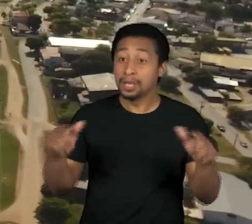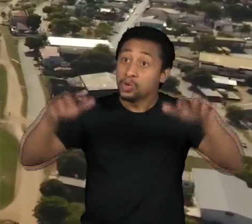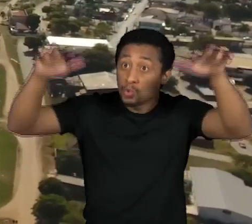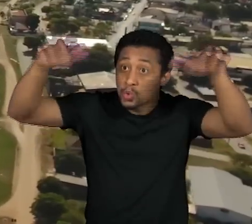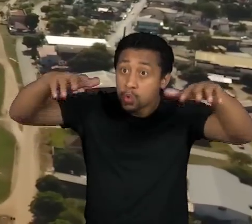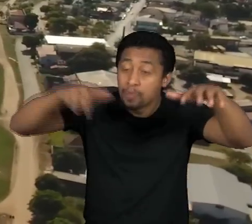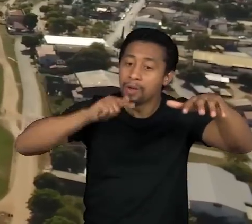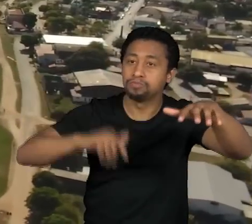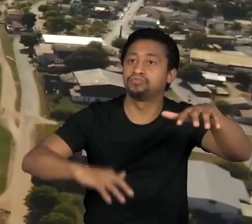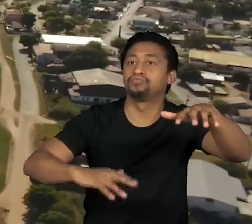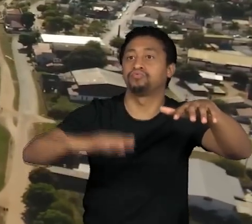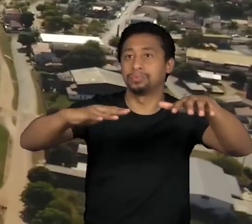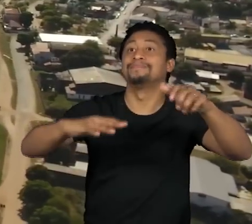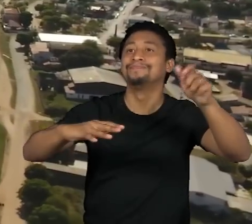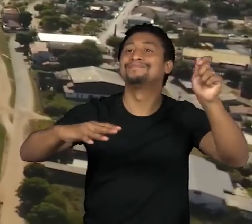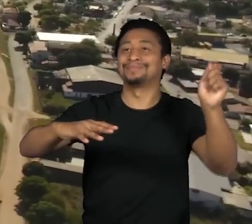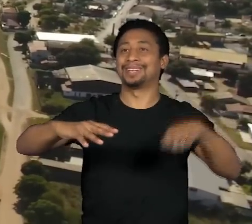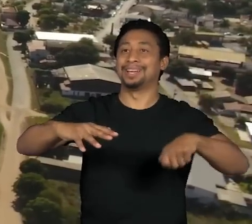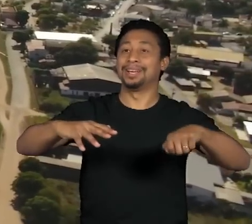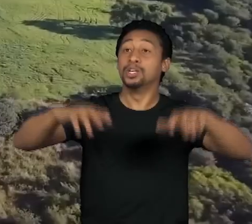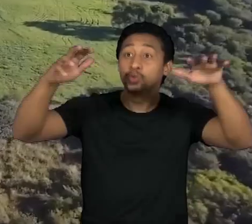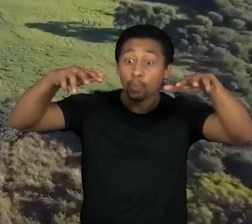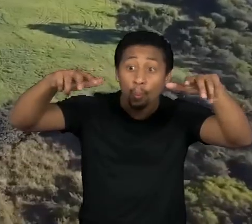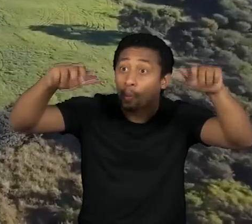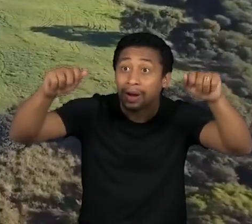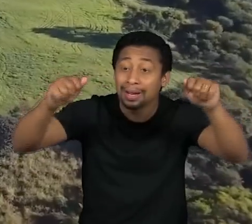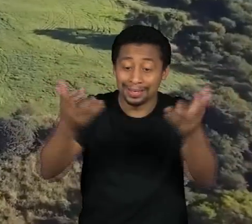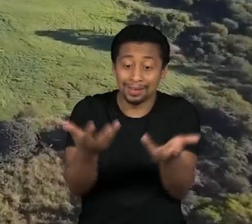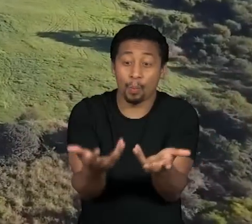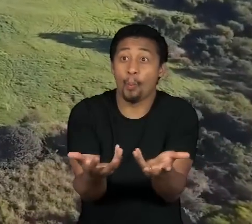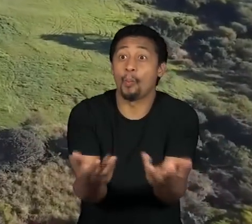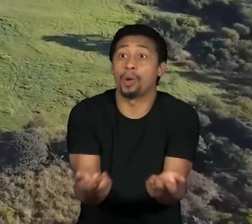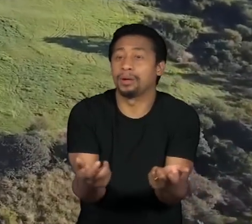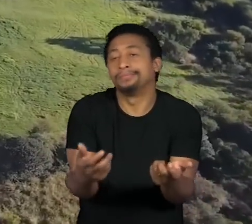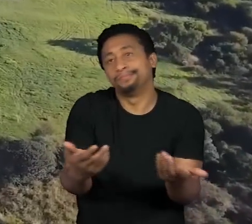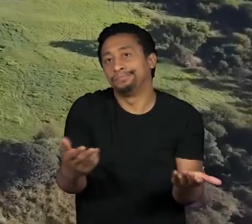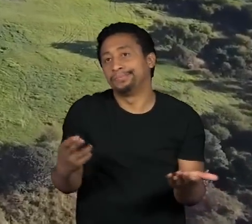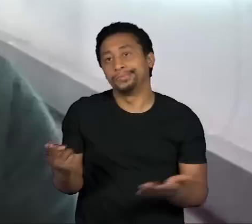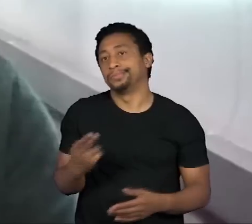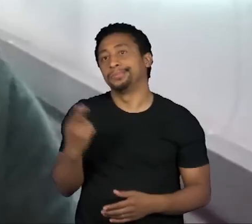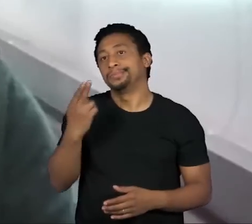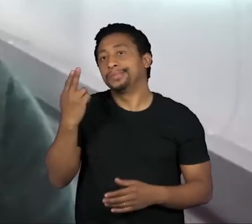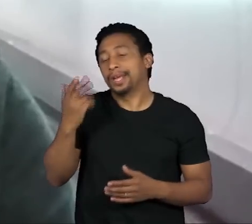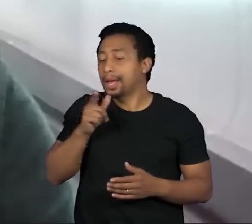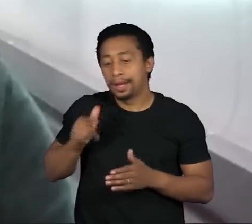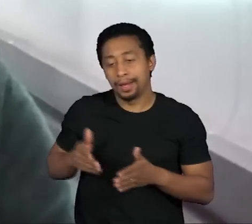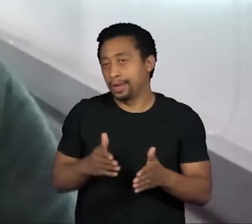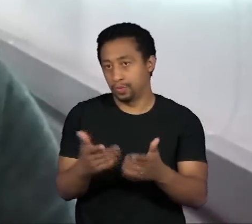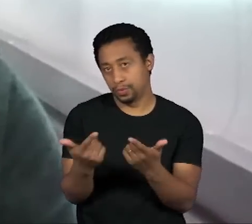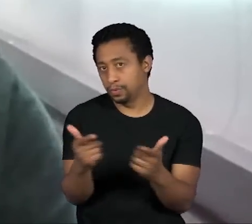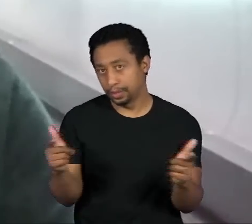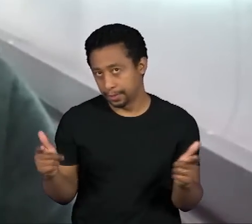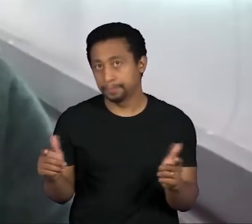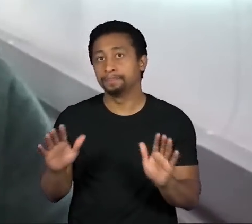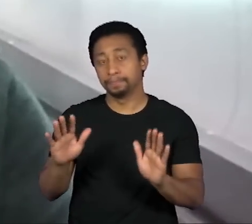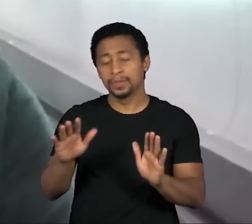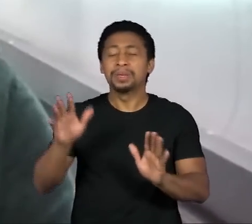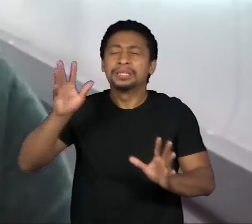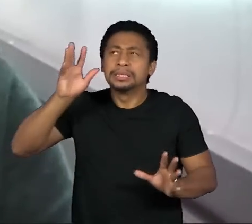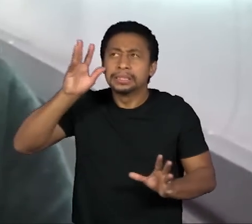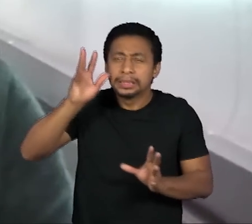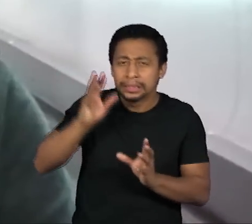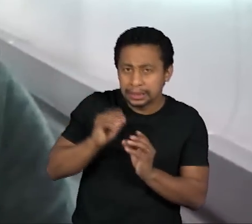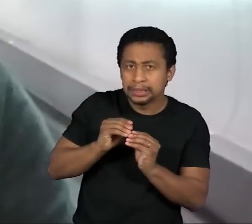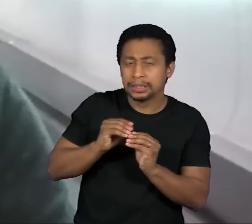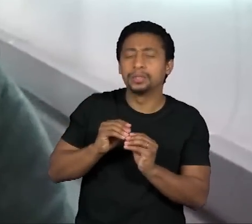Rio Paraguai, que é o canal principal de drenagem, né, de todos esses leques, né? Primeiro, esse entendimento,